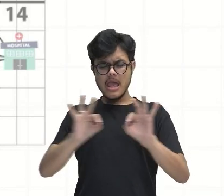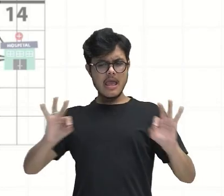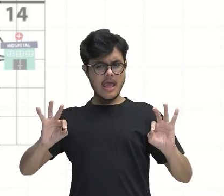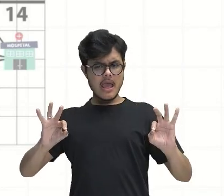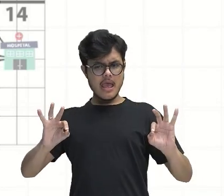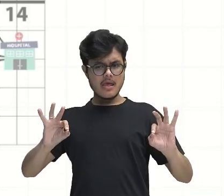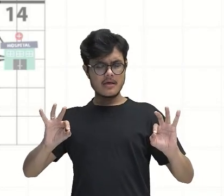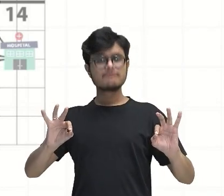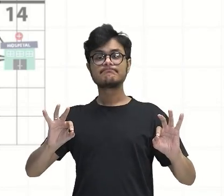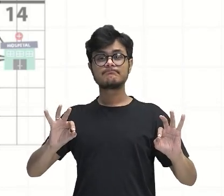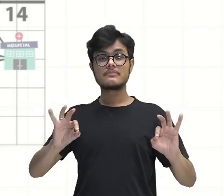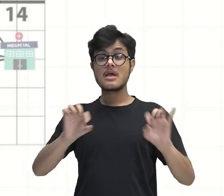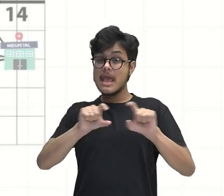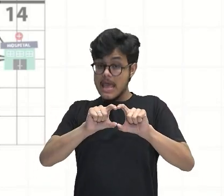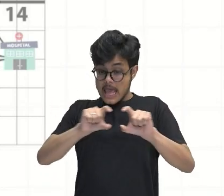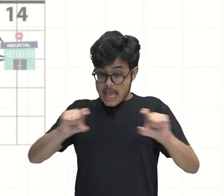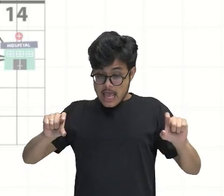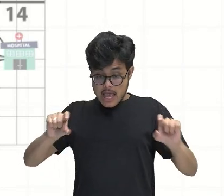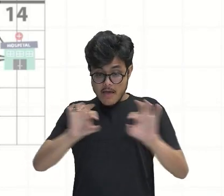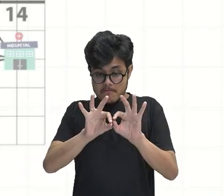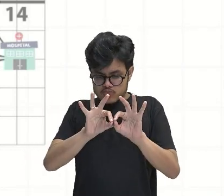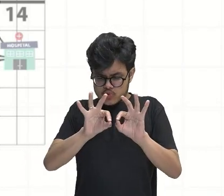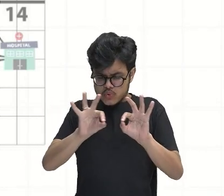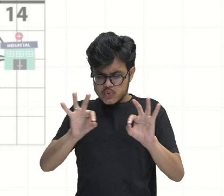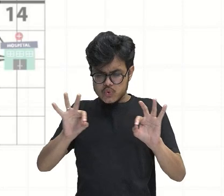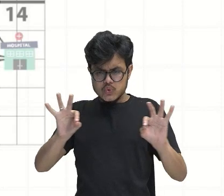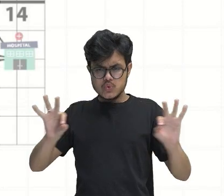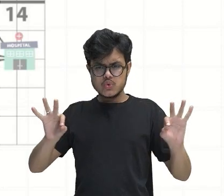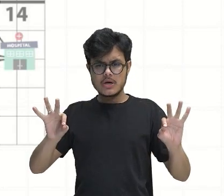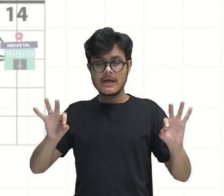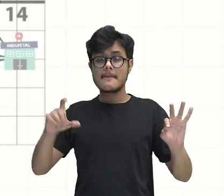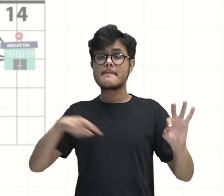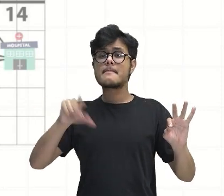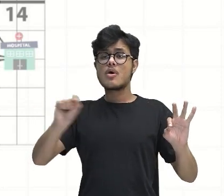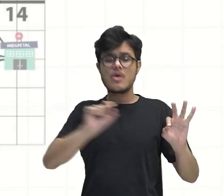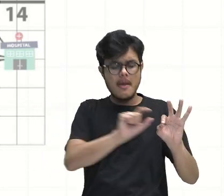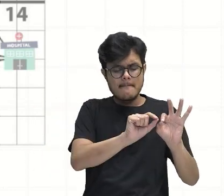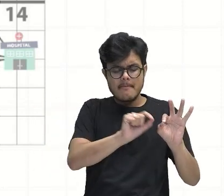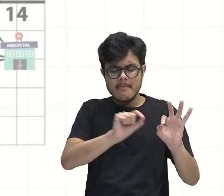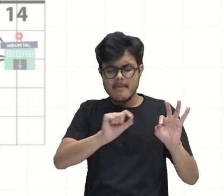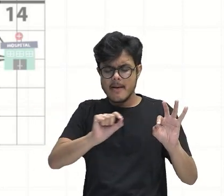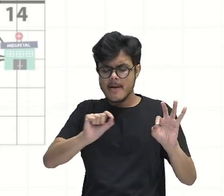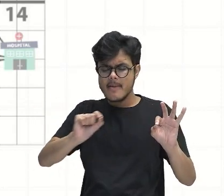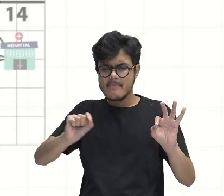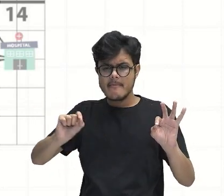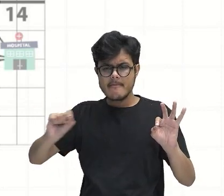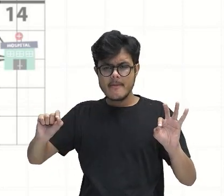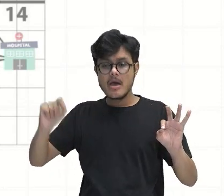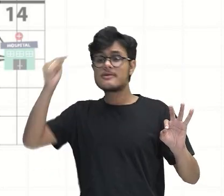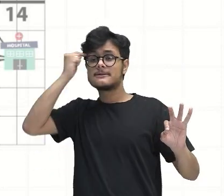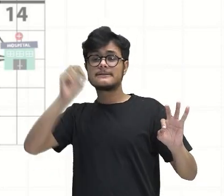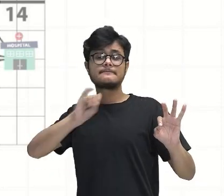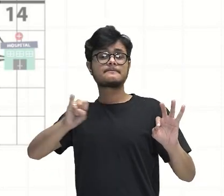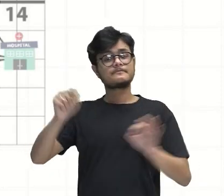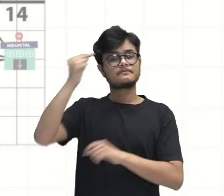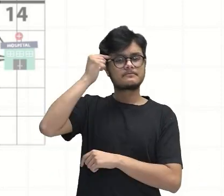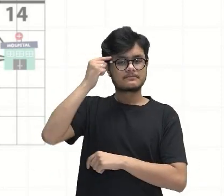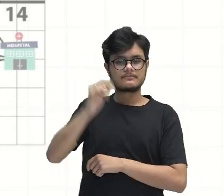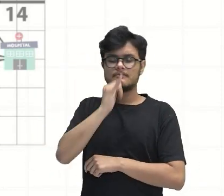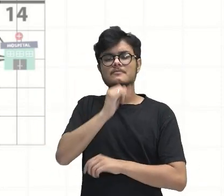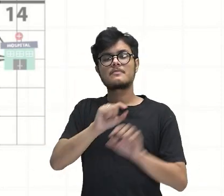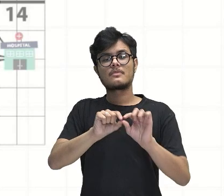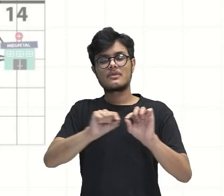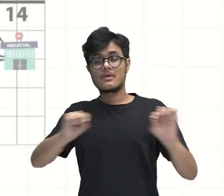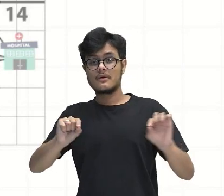é aquilo que não tem um conjunto infinito de pontos. Então, se eu imaginar aqui, ó, a reta entre